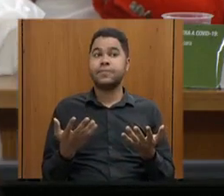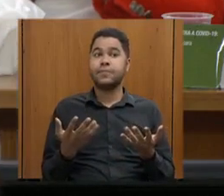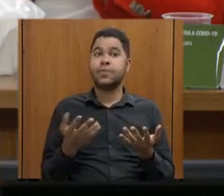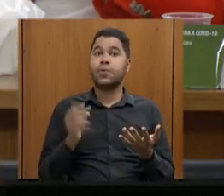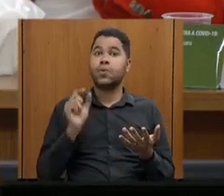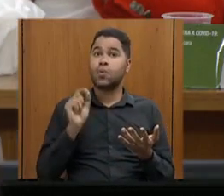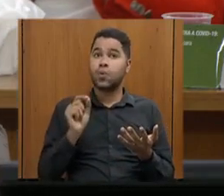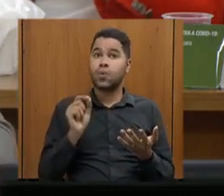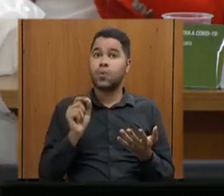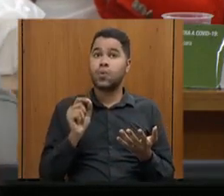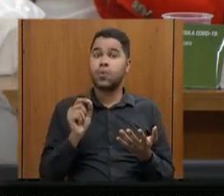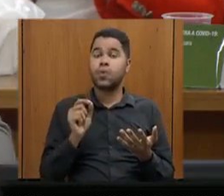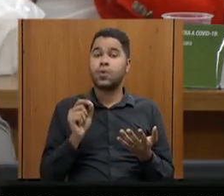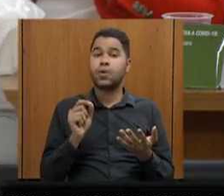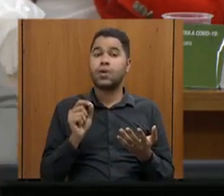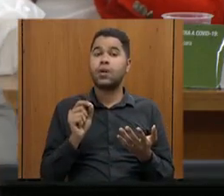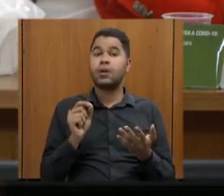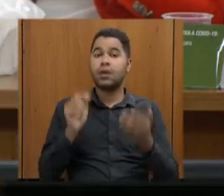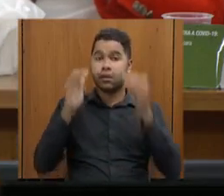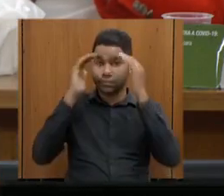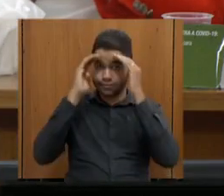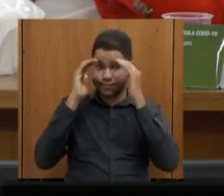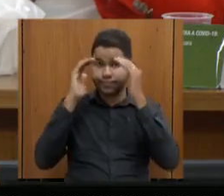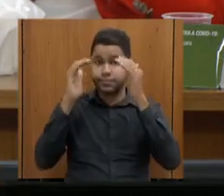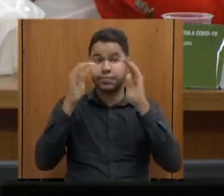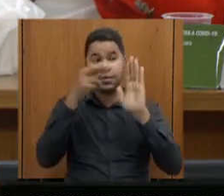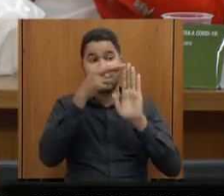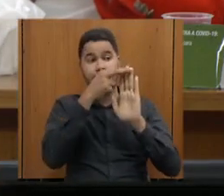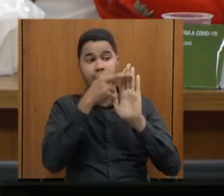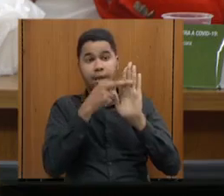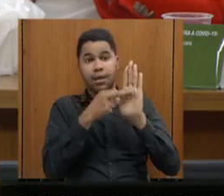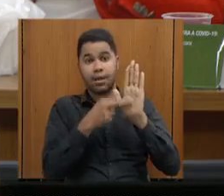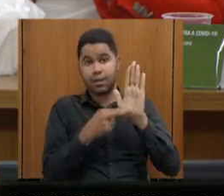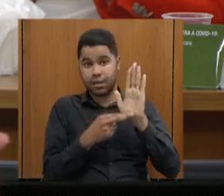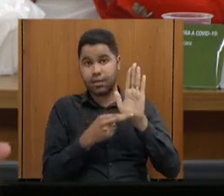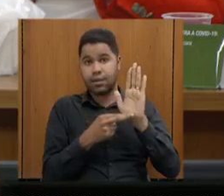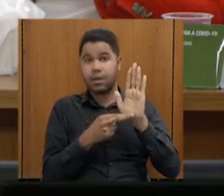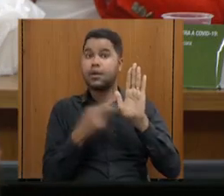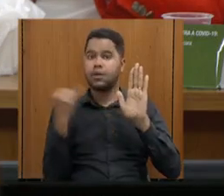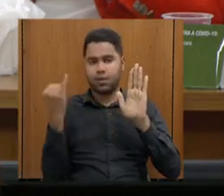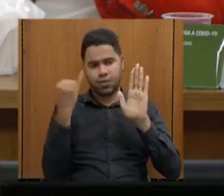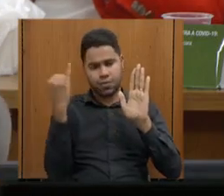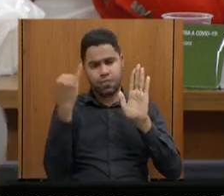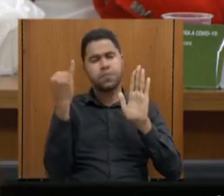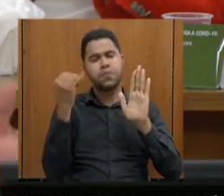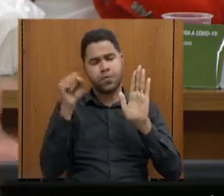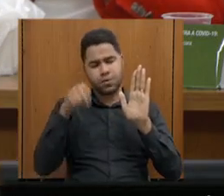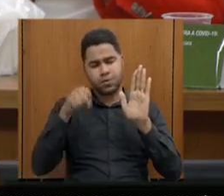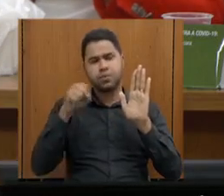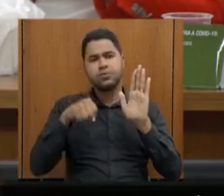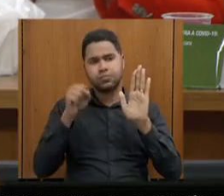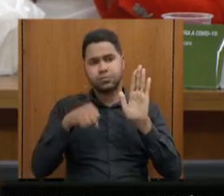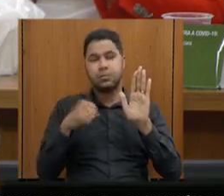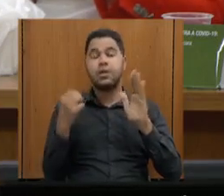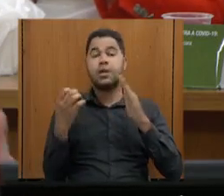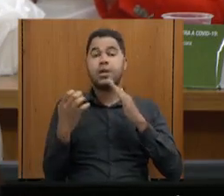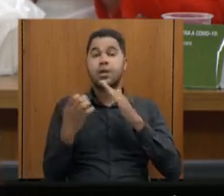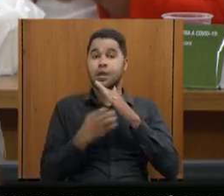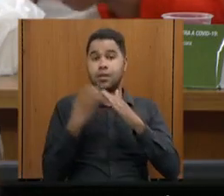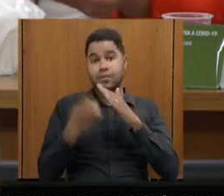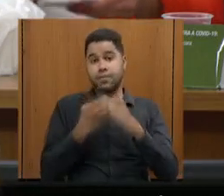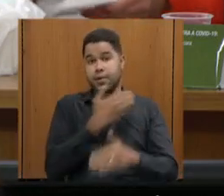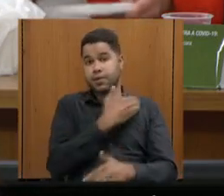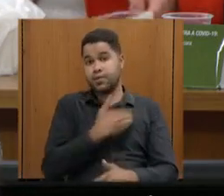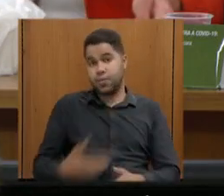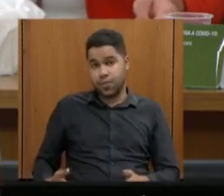ela está é submetida a regras que são importantes essas regras que são empresas públicas tem que ter